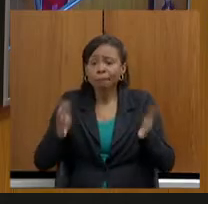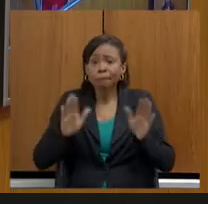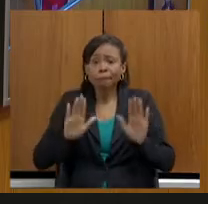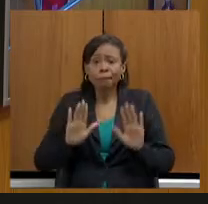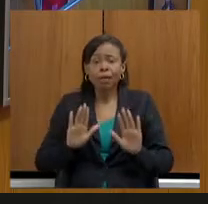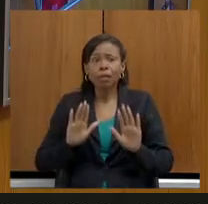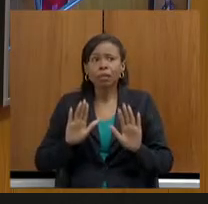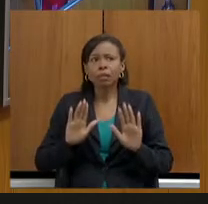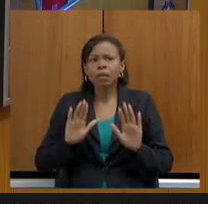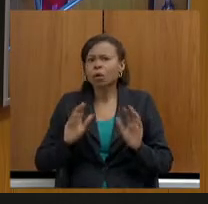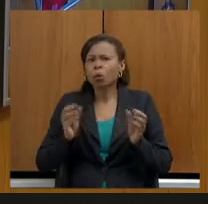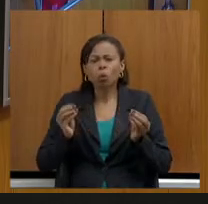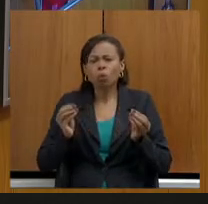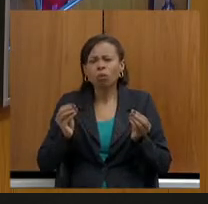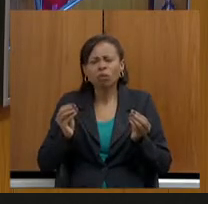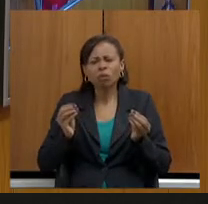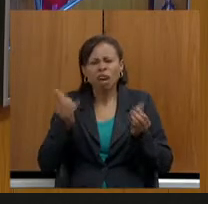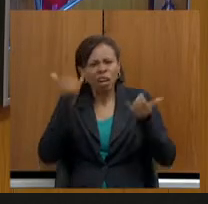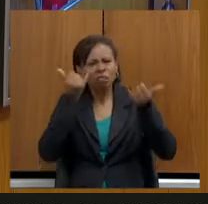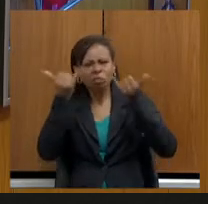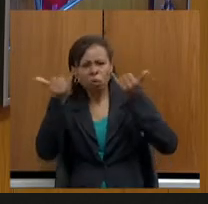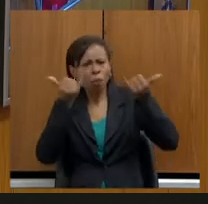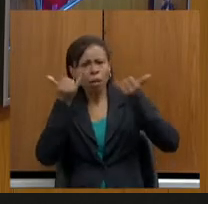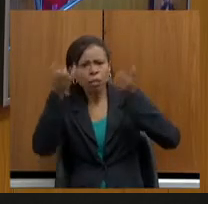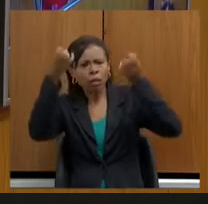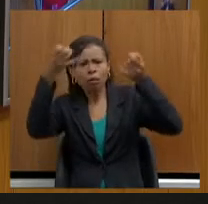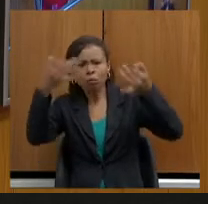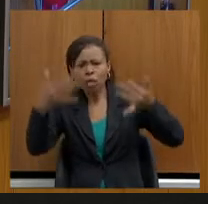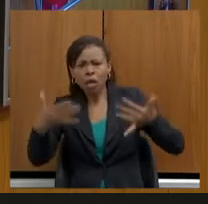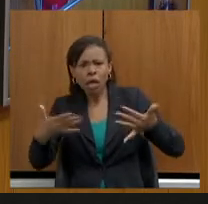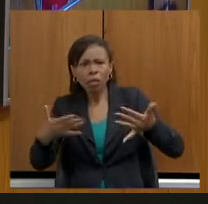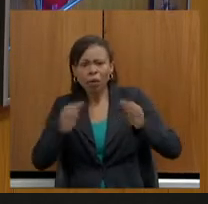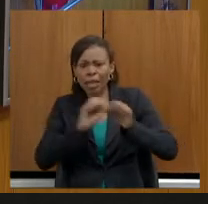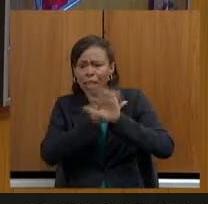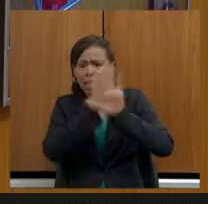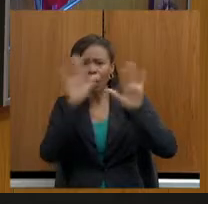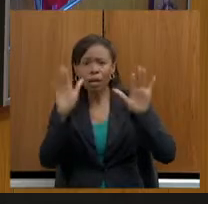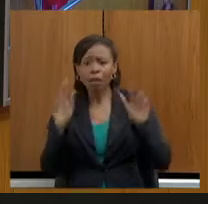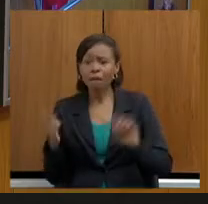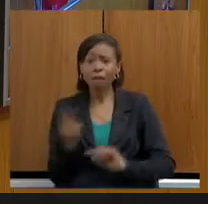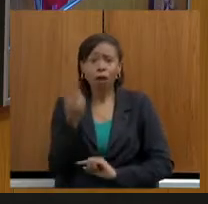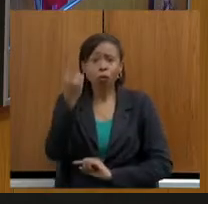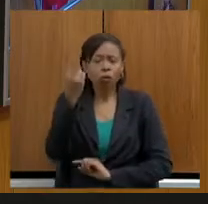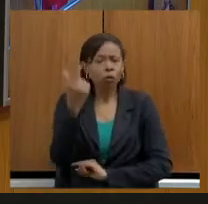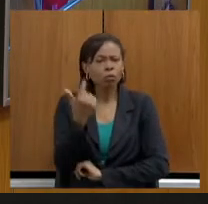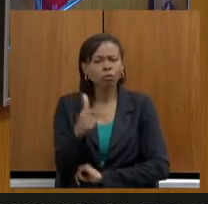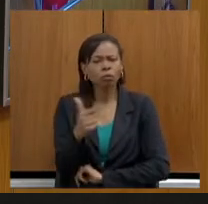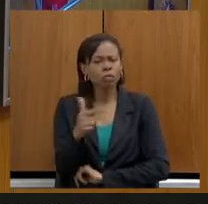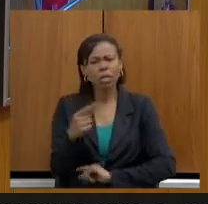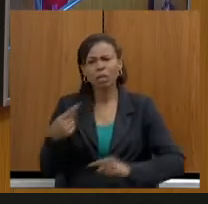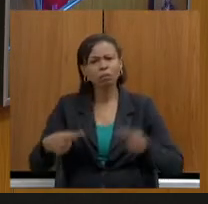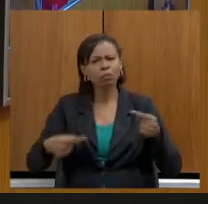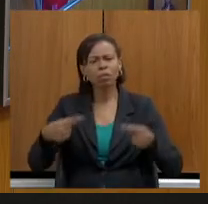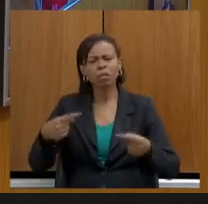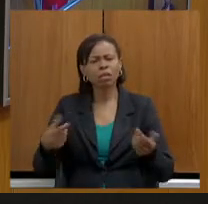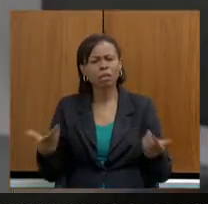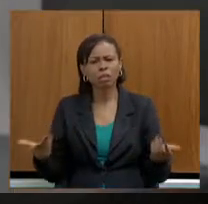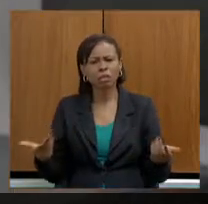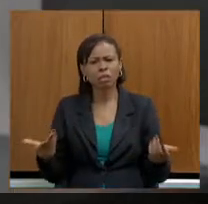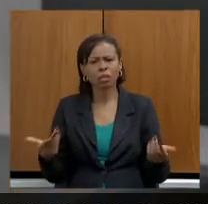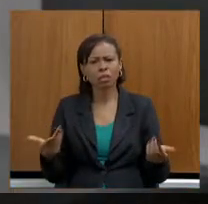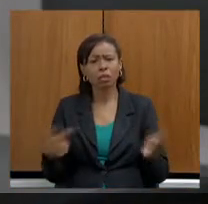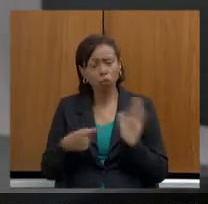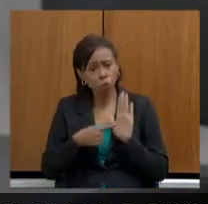é não tem valor no debate e nós mostramos aqui a um saldo do